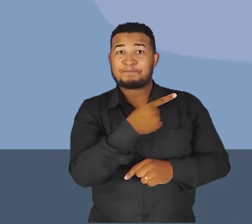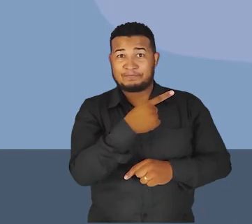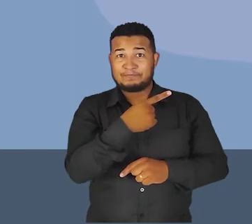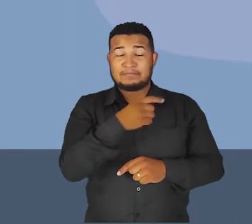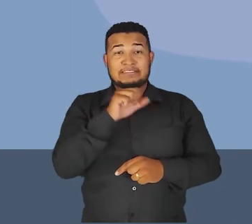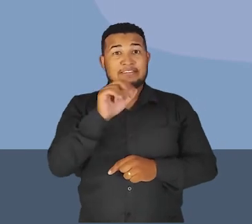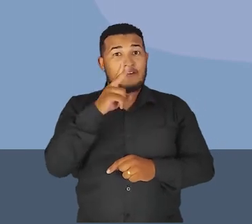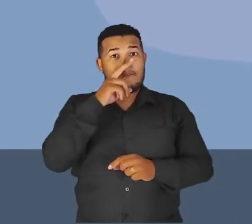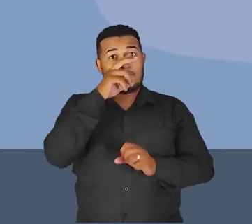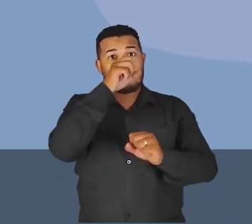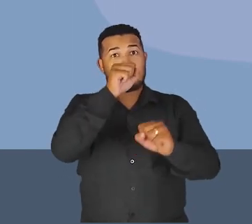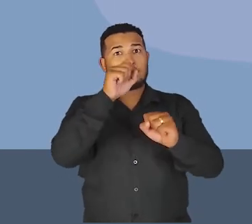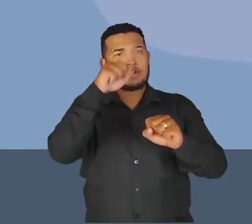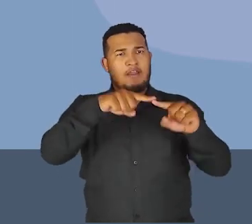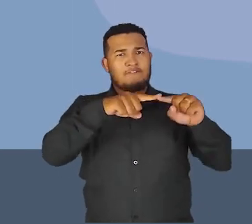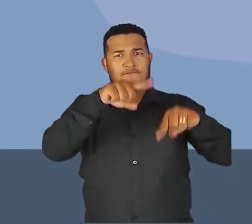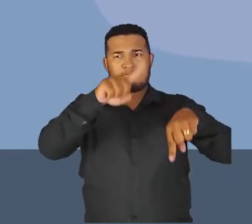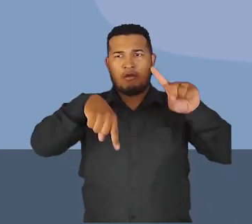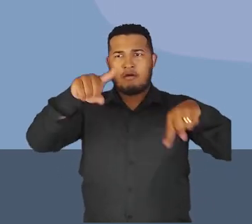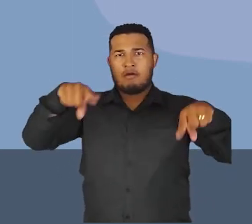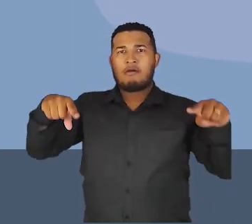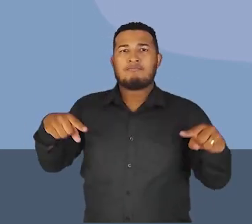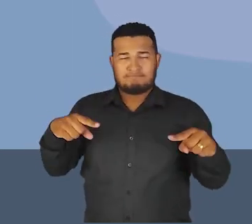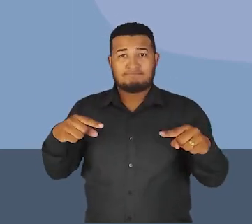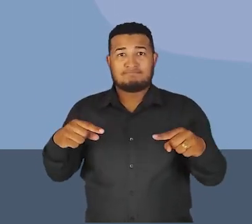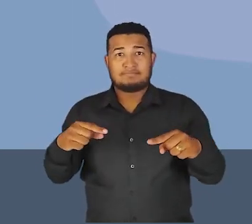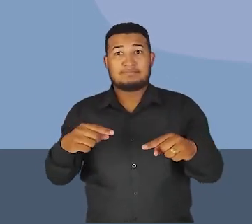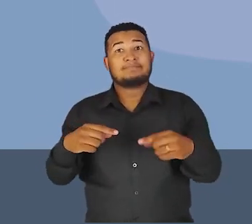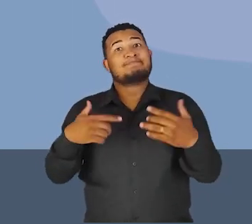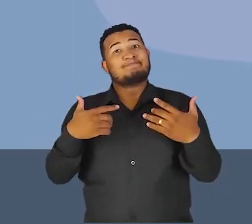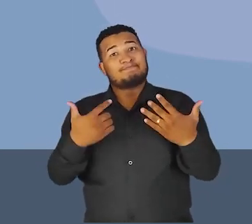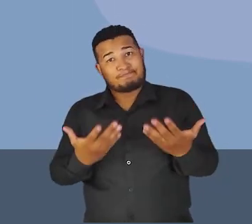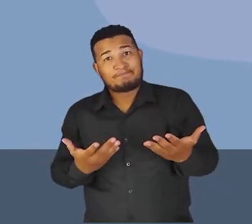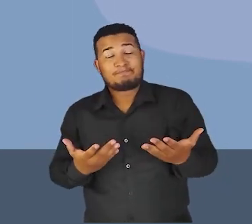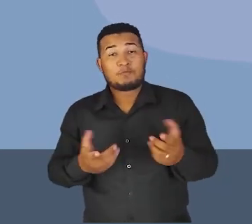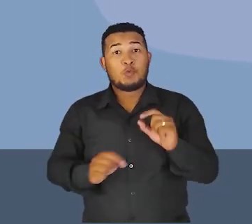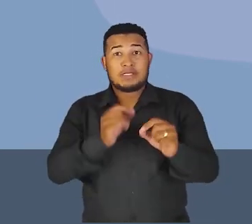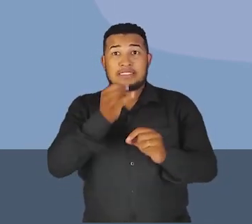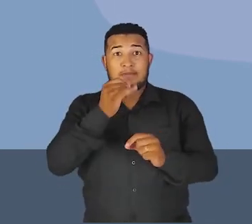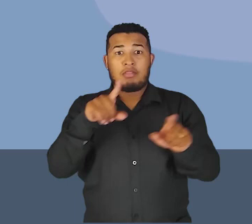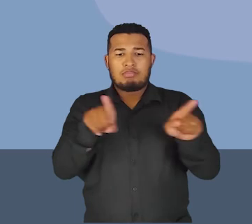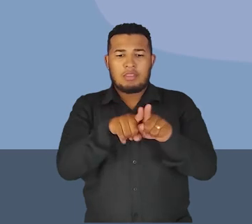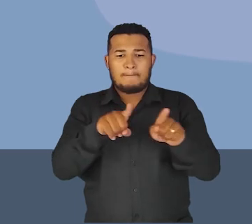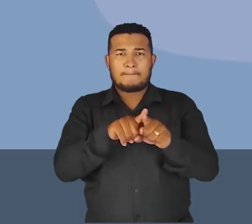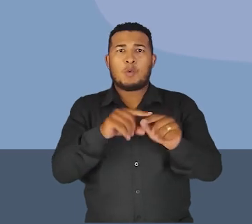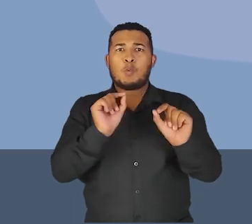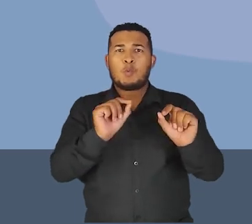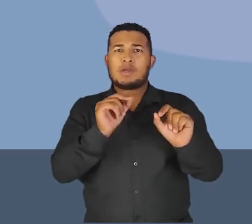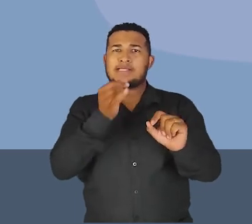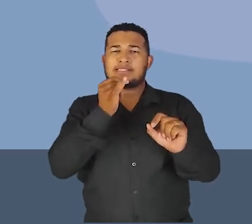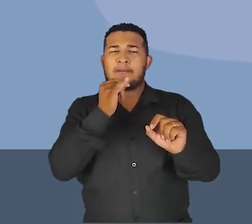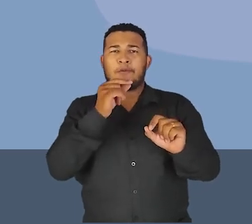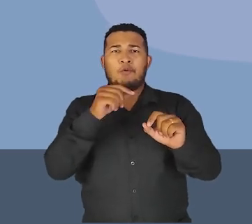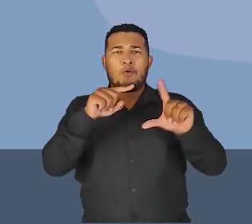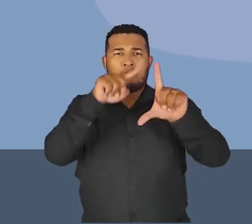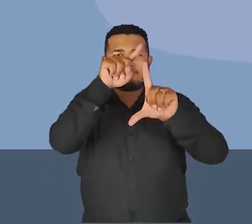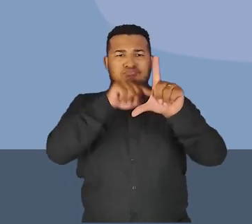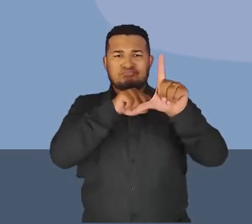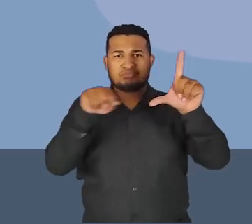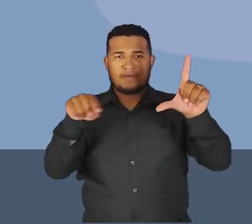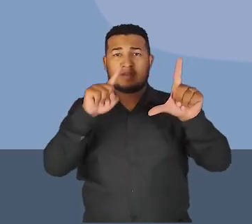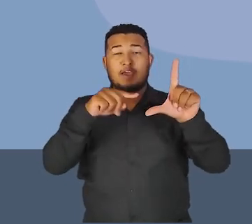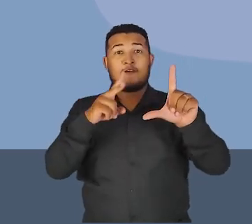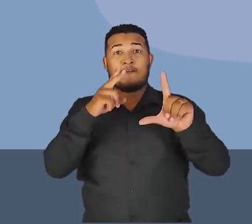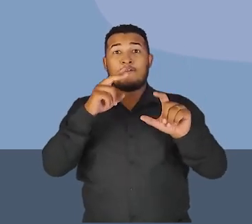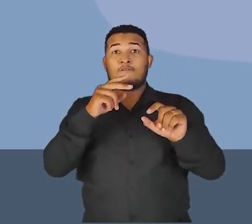exemplo, quando nós estivermos diante de uma força variável e o gráfico for força pelo deslocamento,